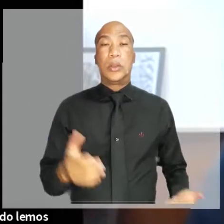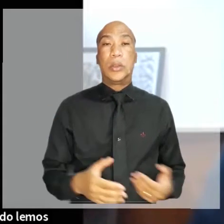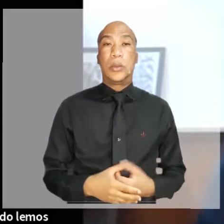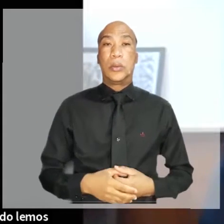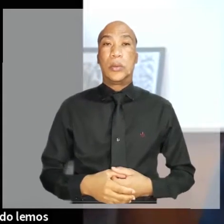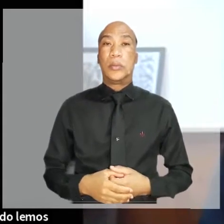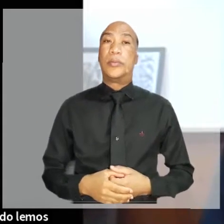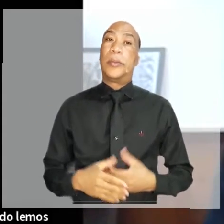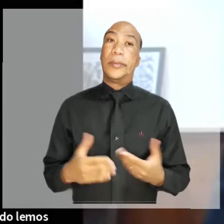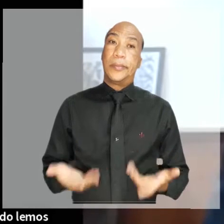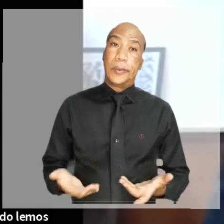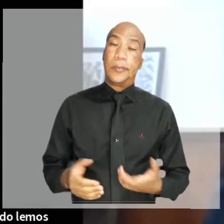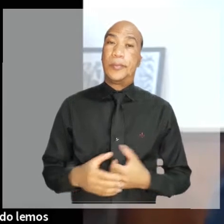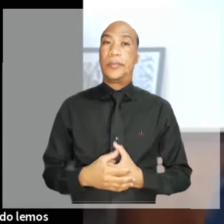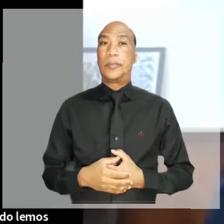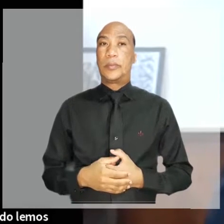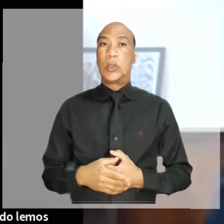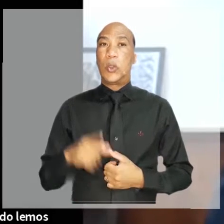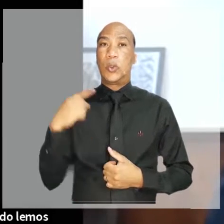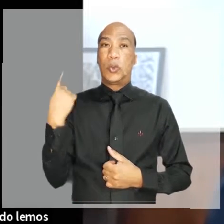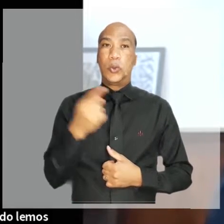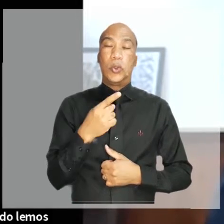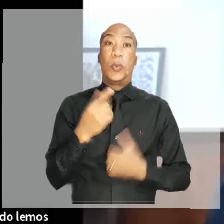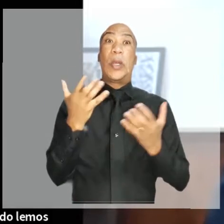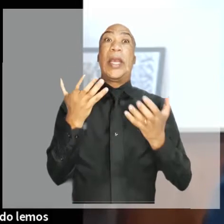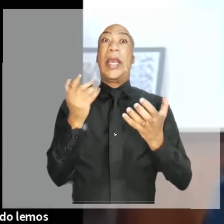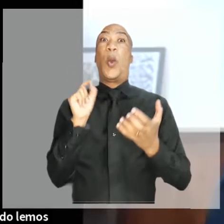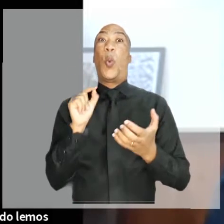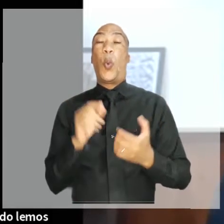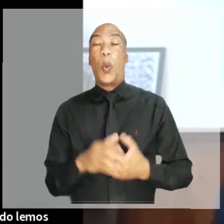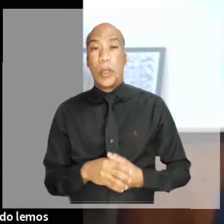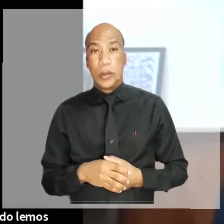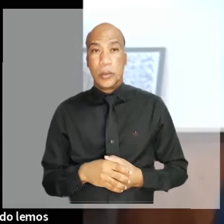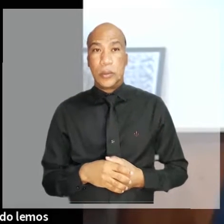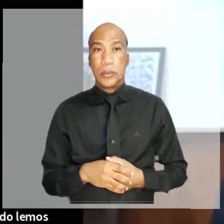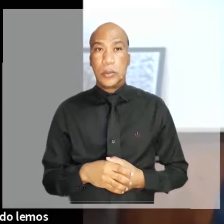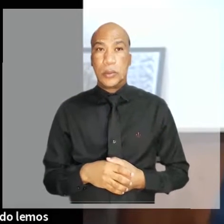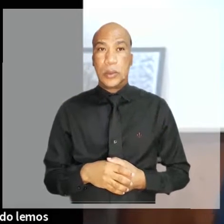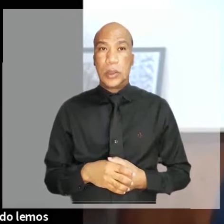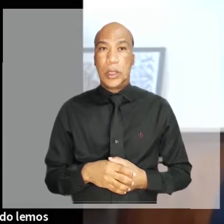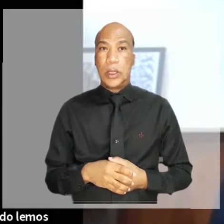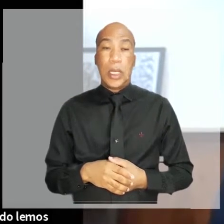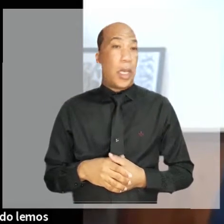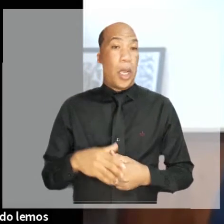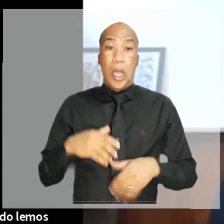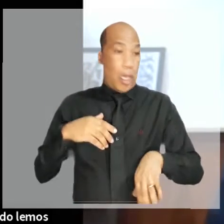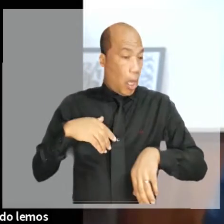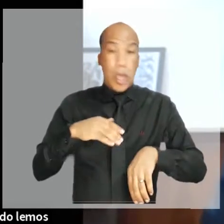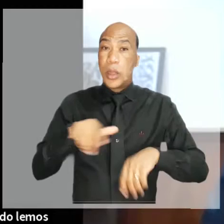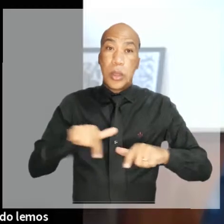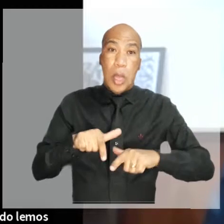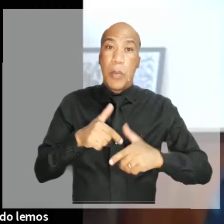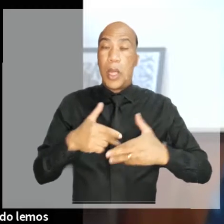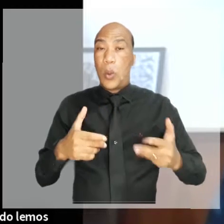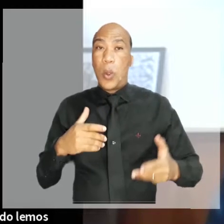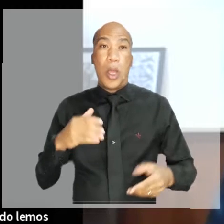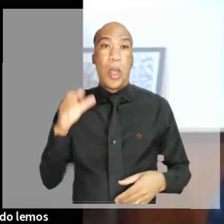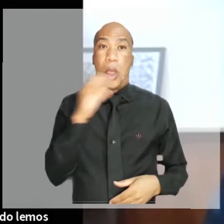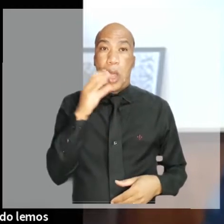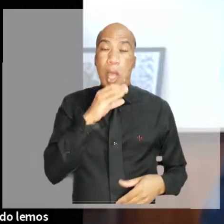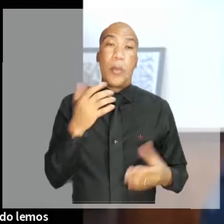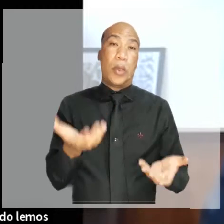a expectativa que o cidadão tem hoje com relação à agilidade de serviço, a forma